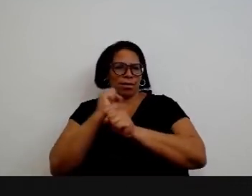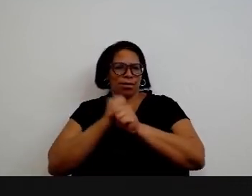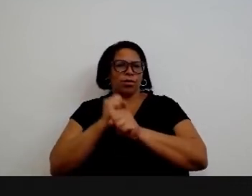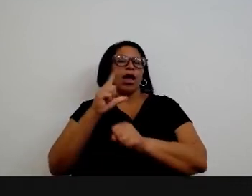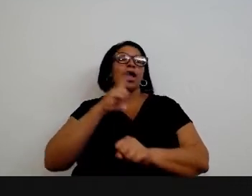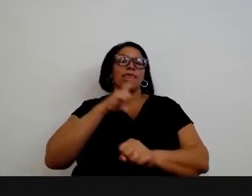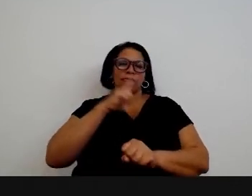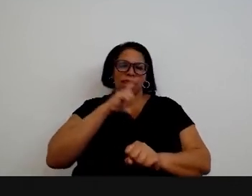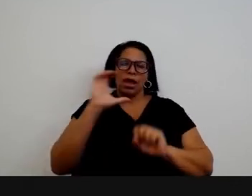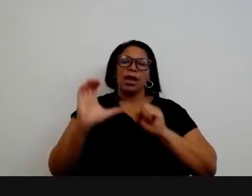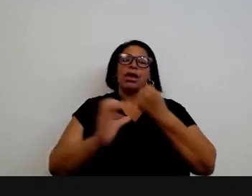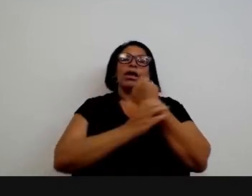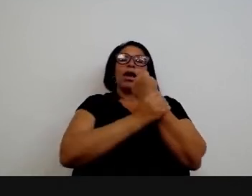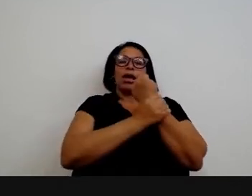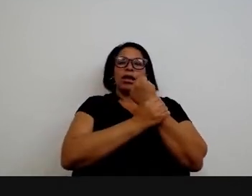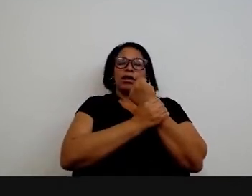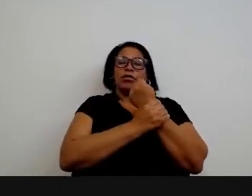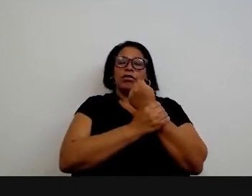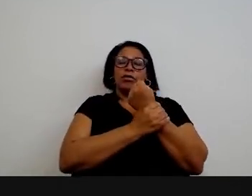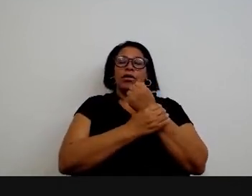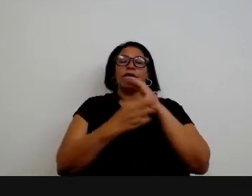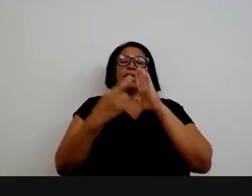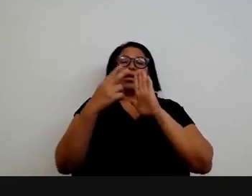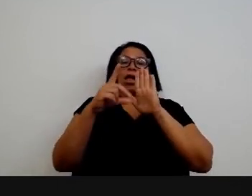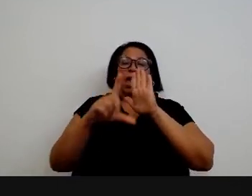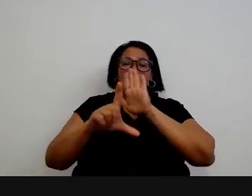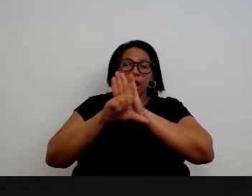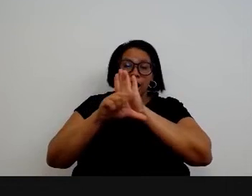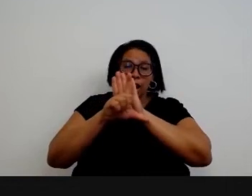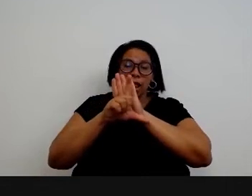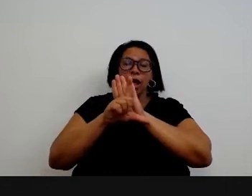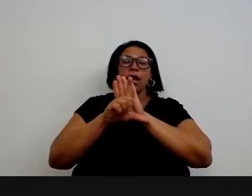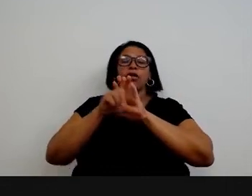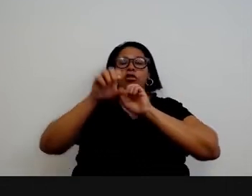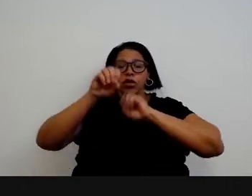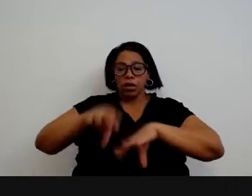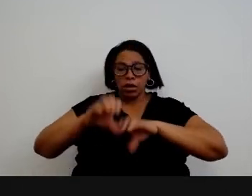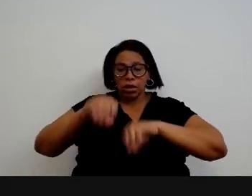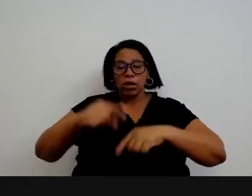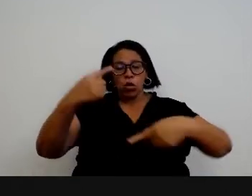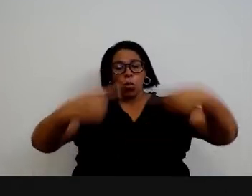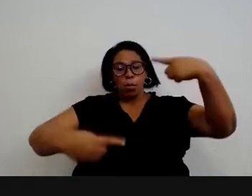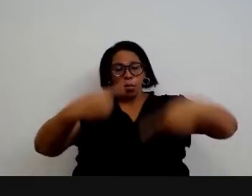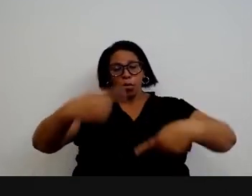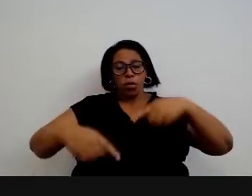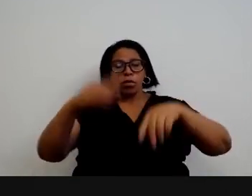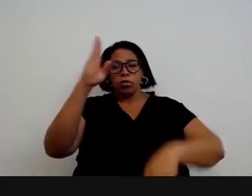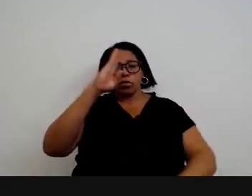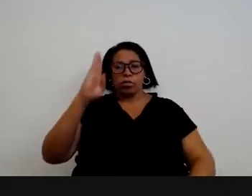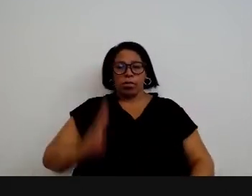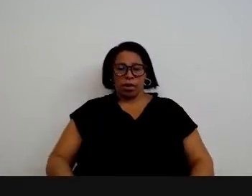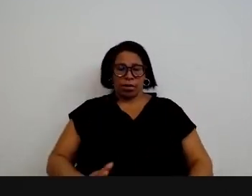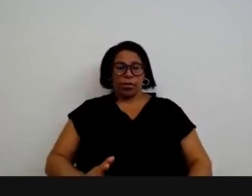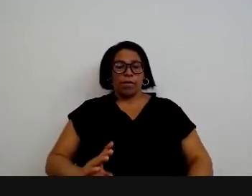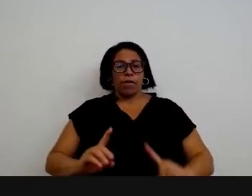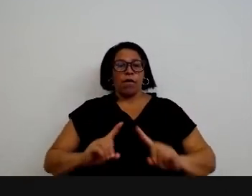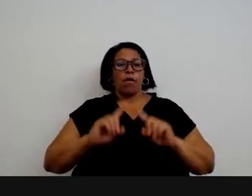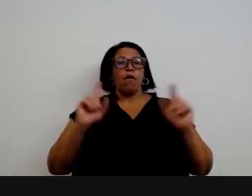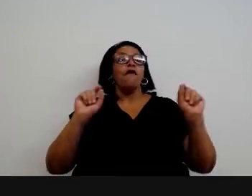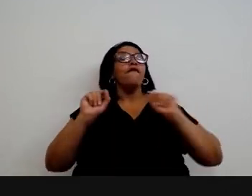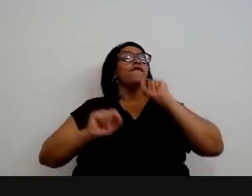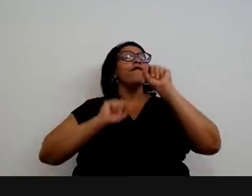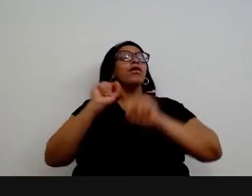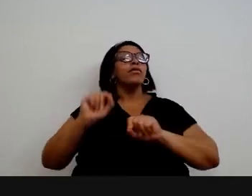anos existem garantias protocolares, formais, de educação política no Brasil. O que a gente